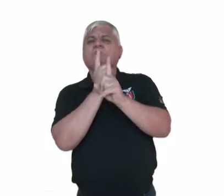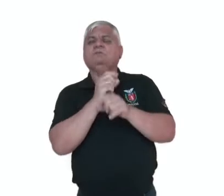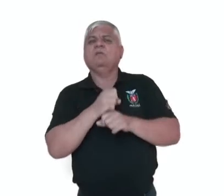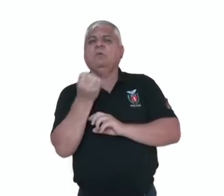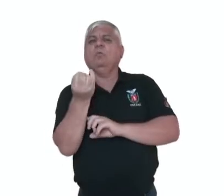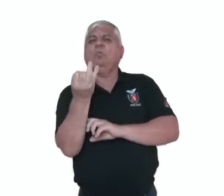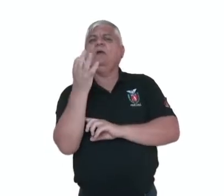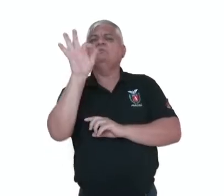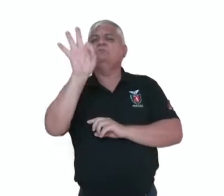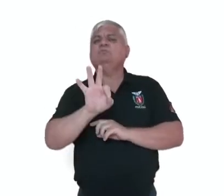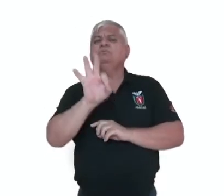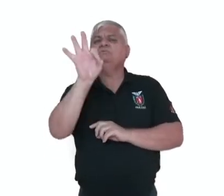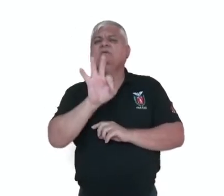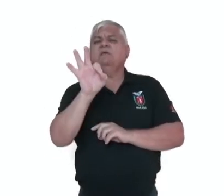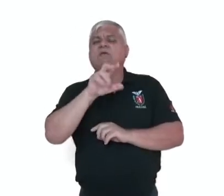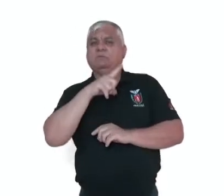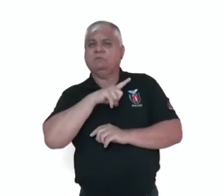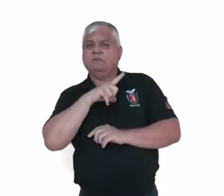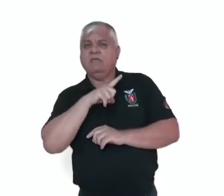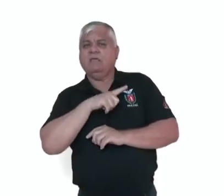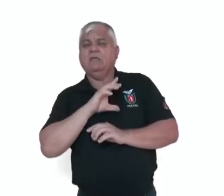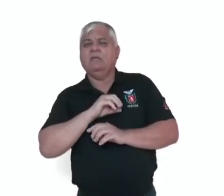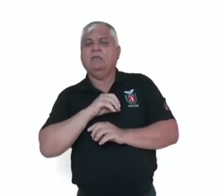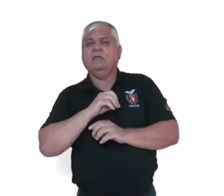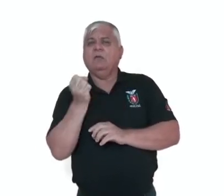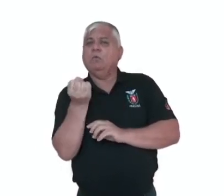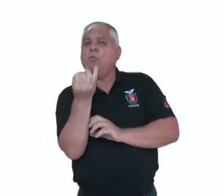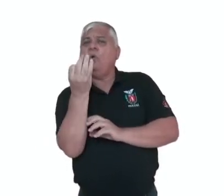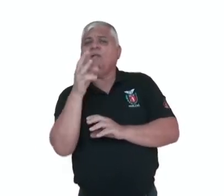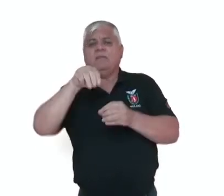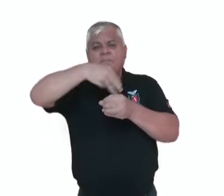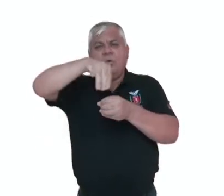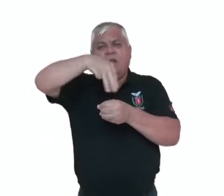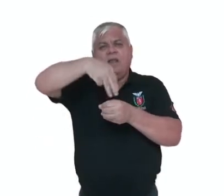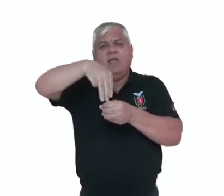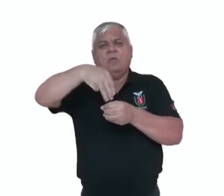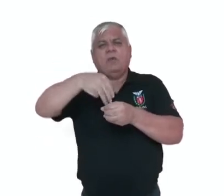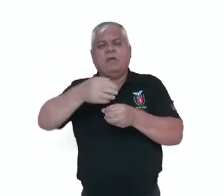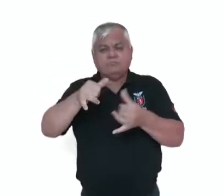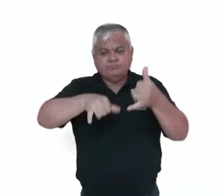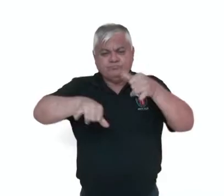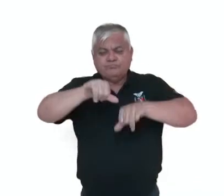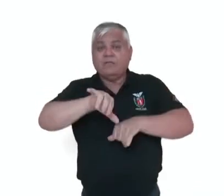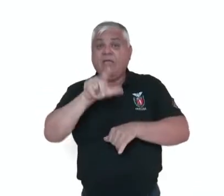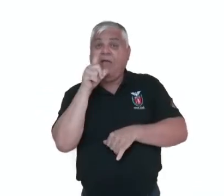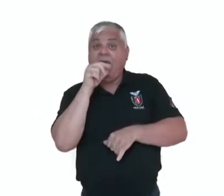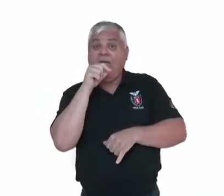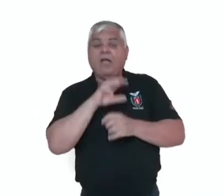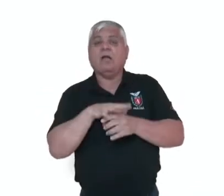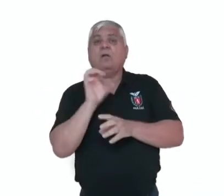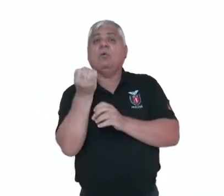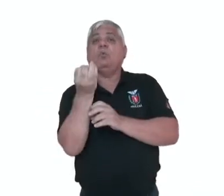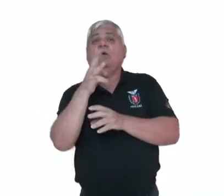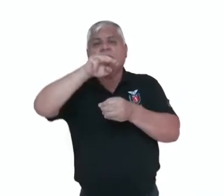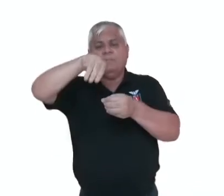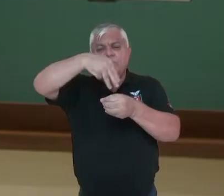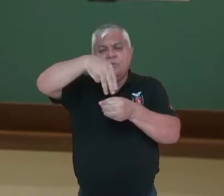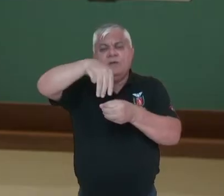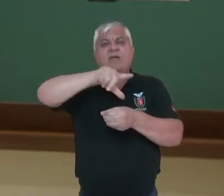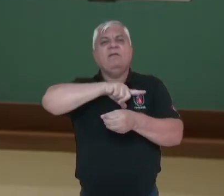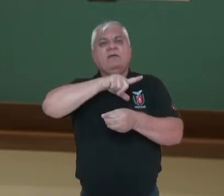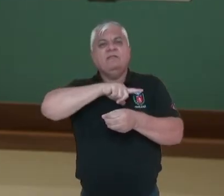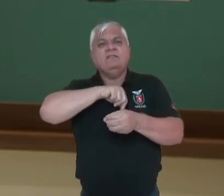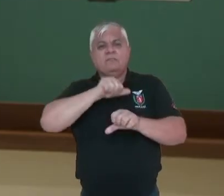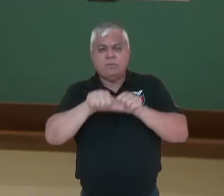porcentagem existente entre a razão, né, do número de moléculas do ácido dissolvido em água e o número de moléculas que efetivamente